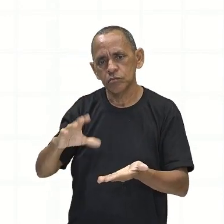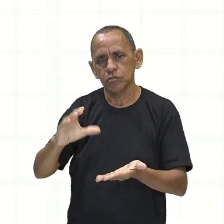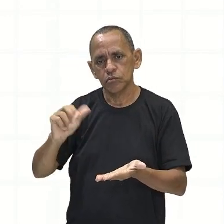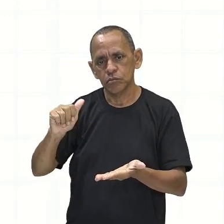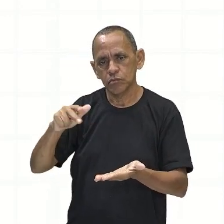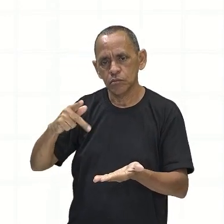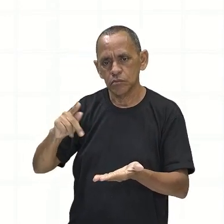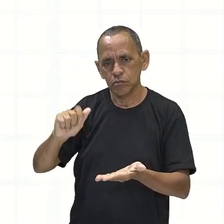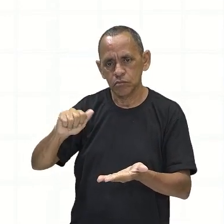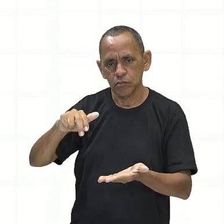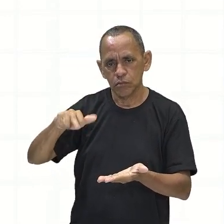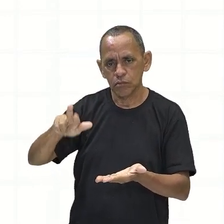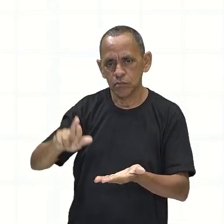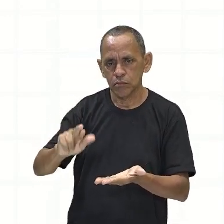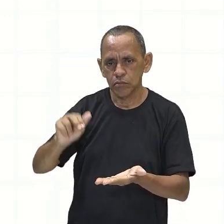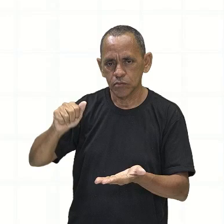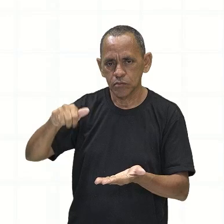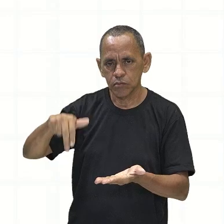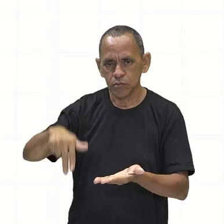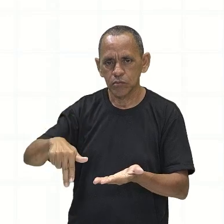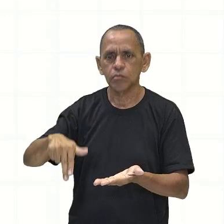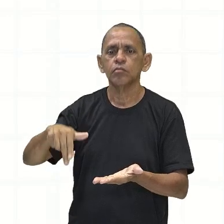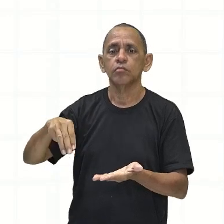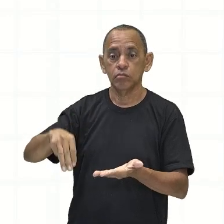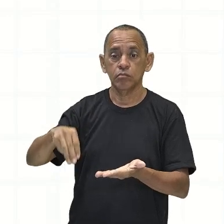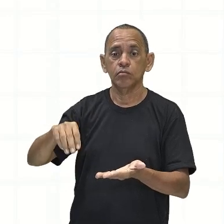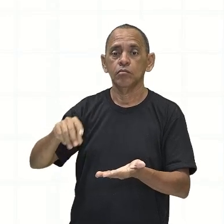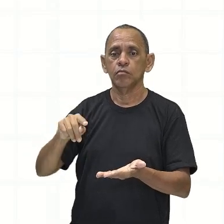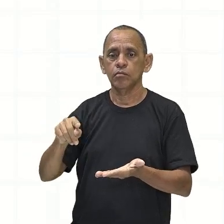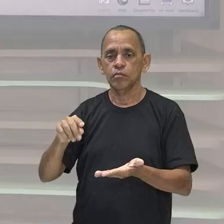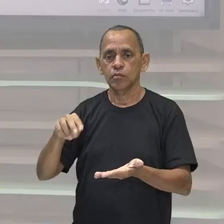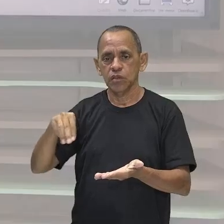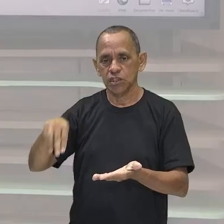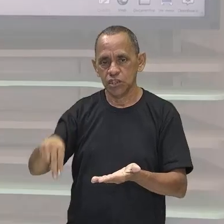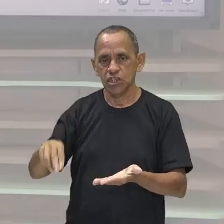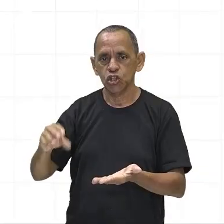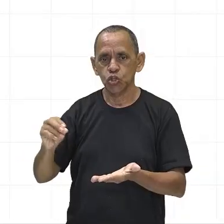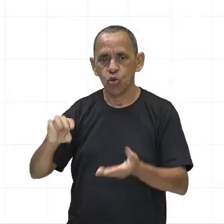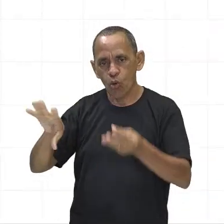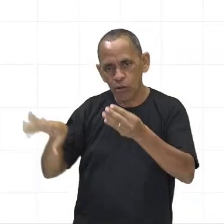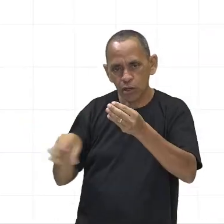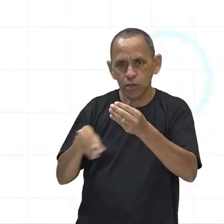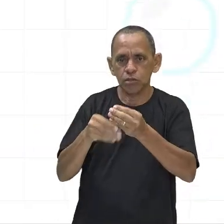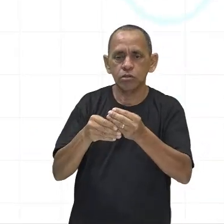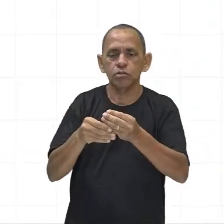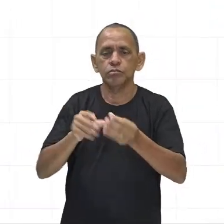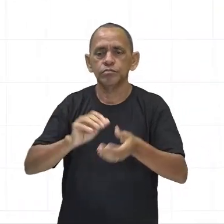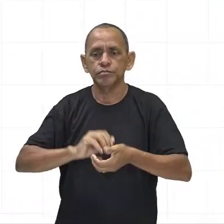AS, são acrescidos de N. Muito bem, é isso.